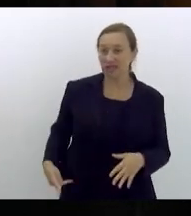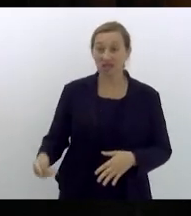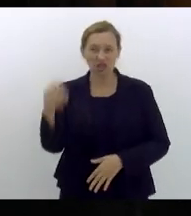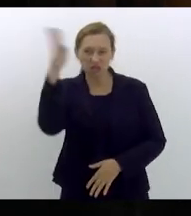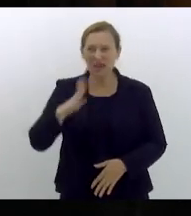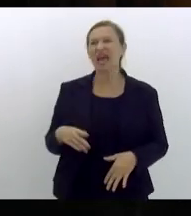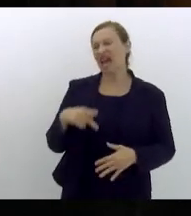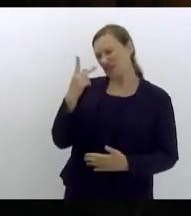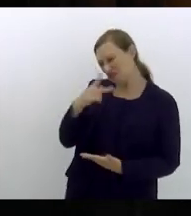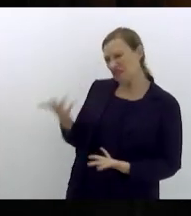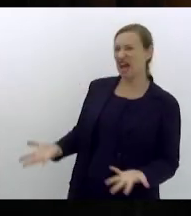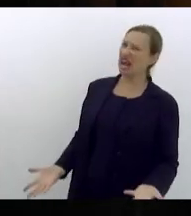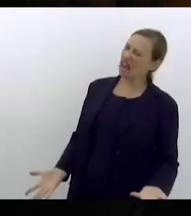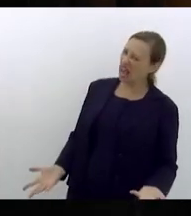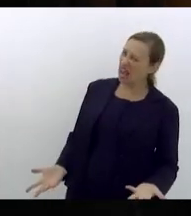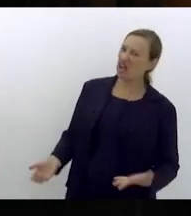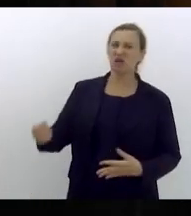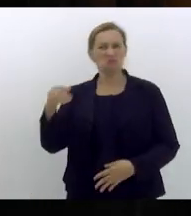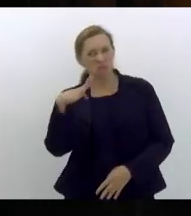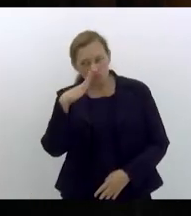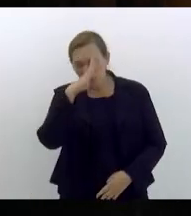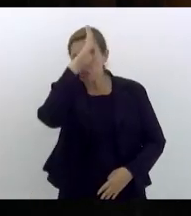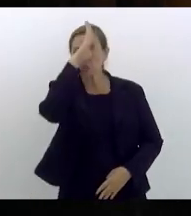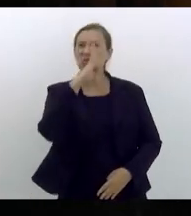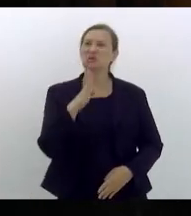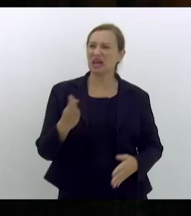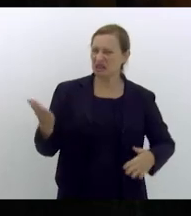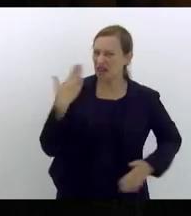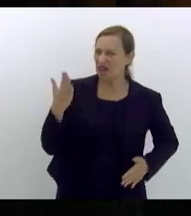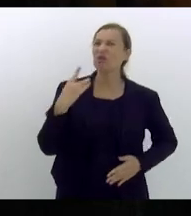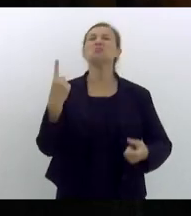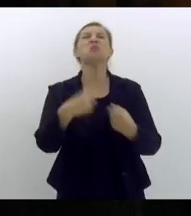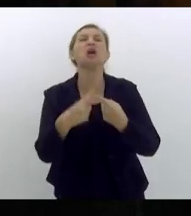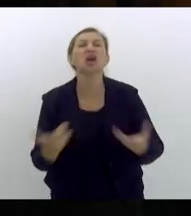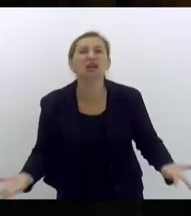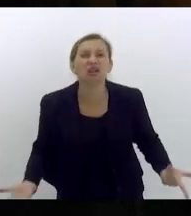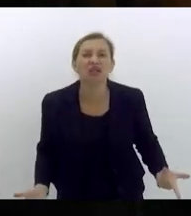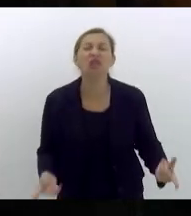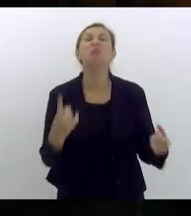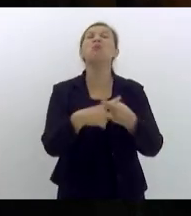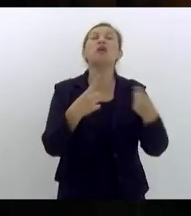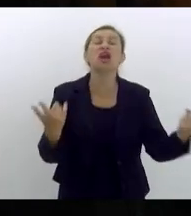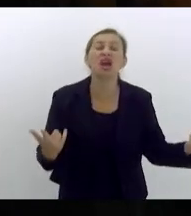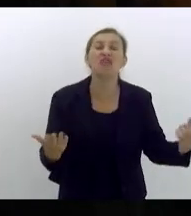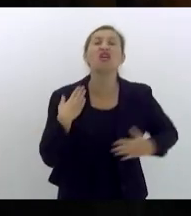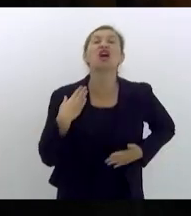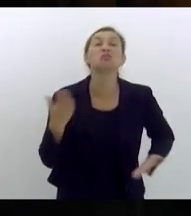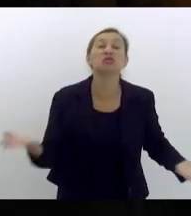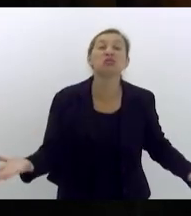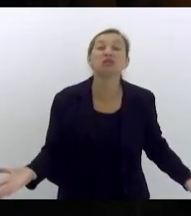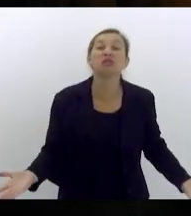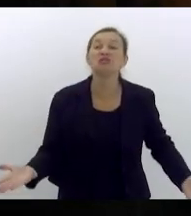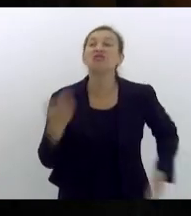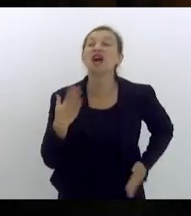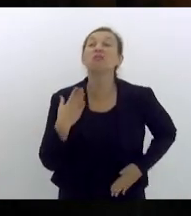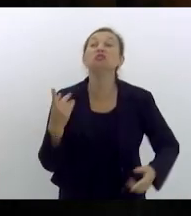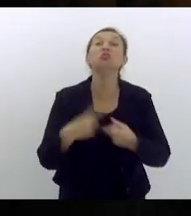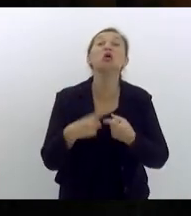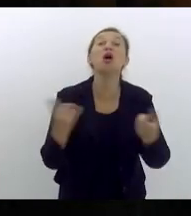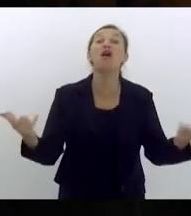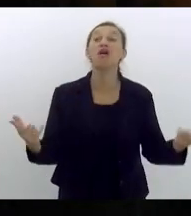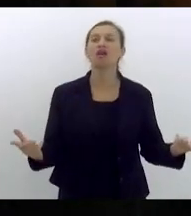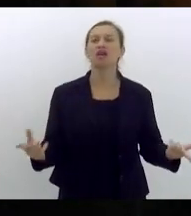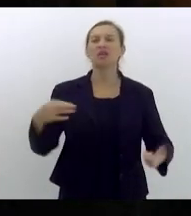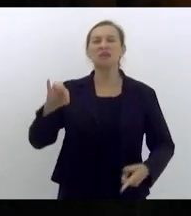E aí vem falar é bolsonaro vagabundo vagabundo porque vagabundo porque vagabundo porque ele